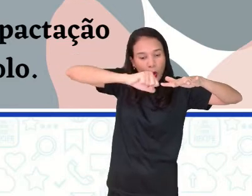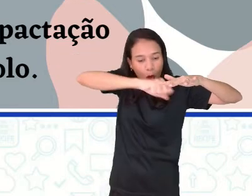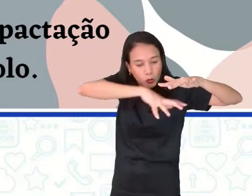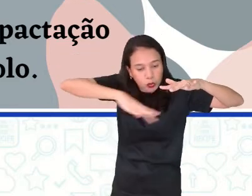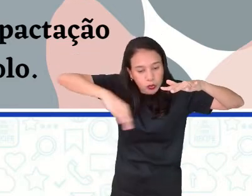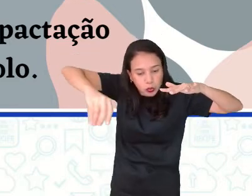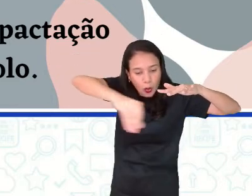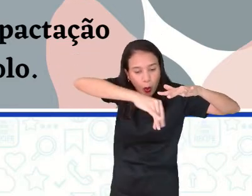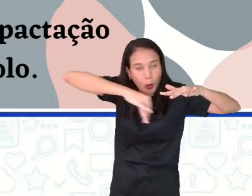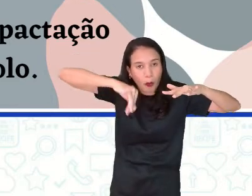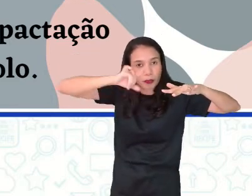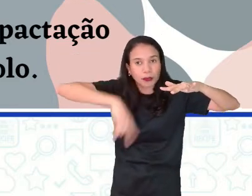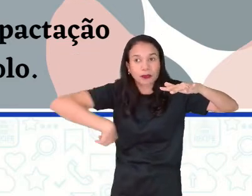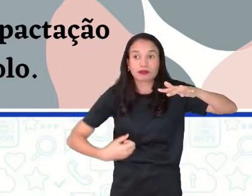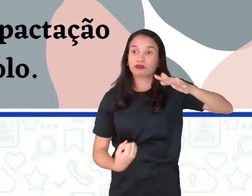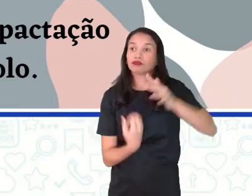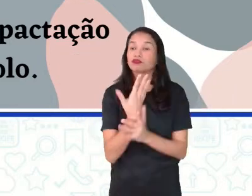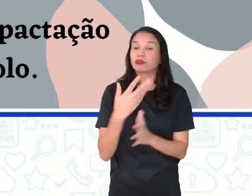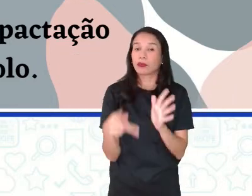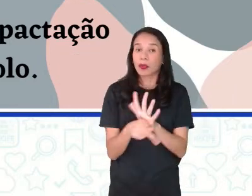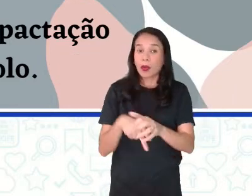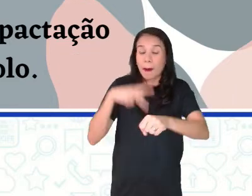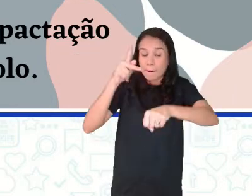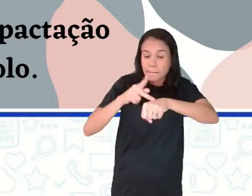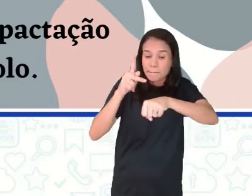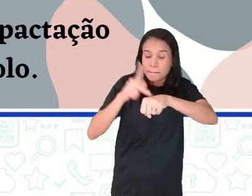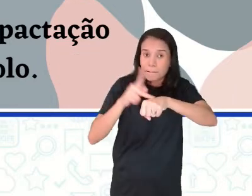vai ser originário de rochas